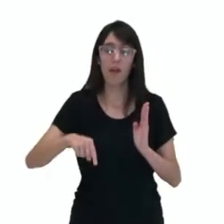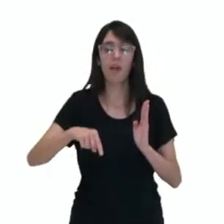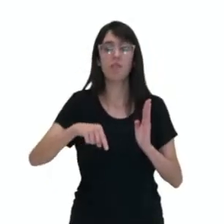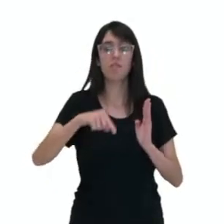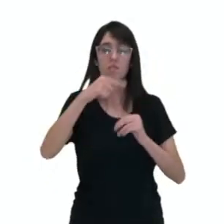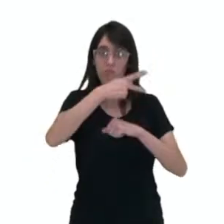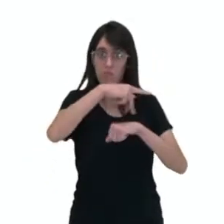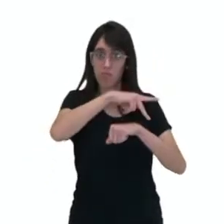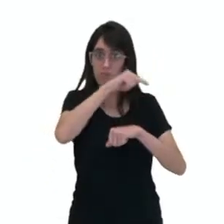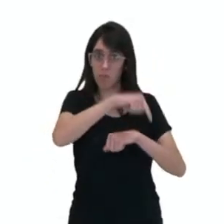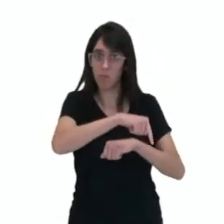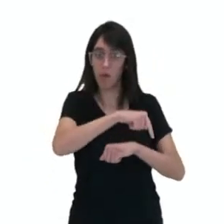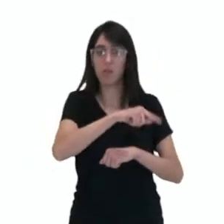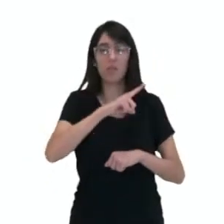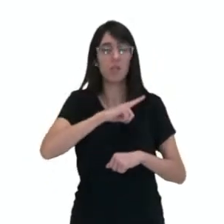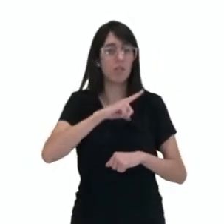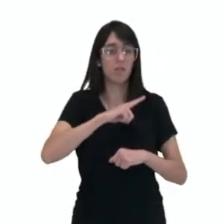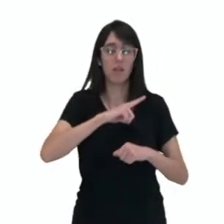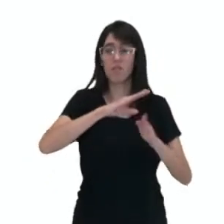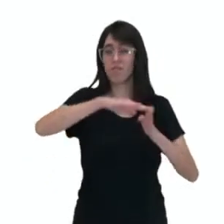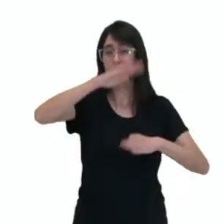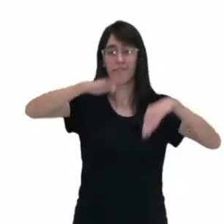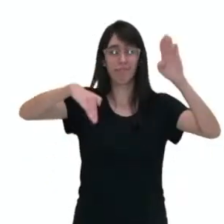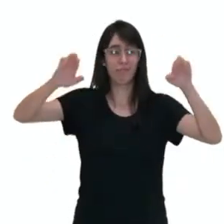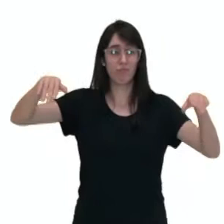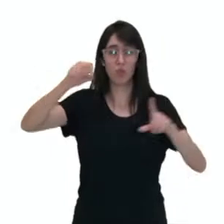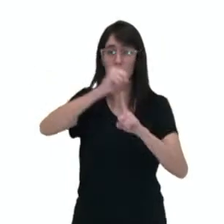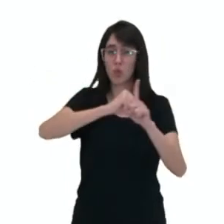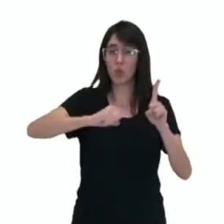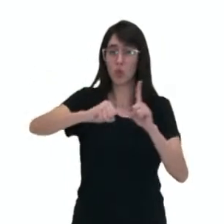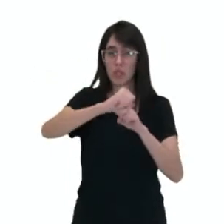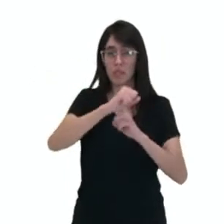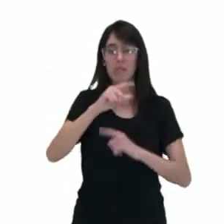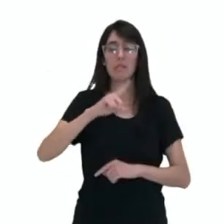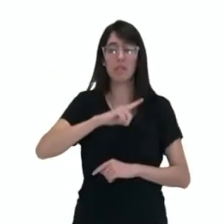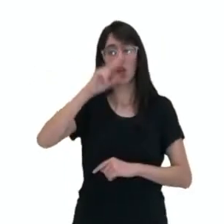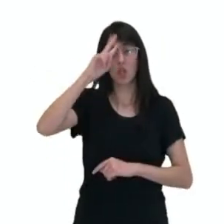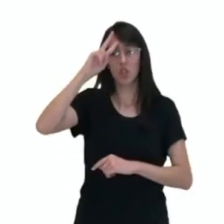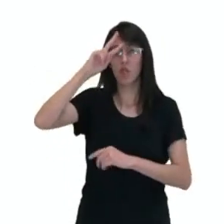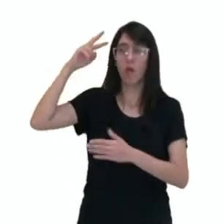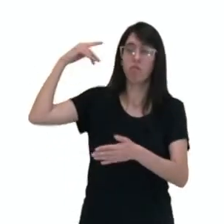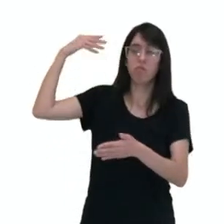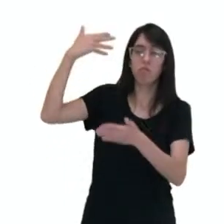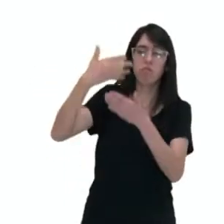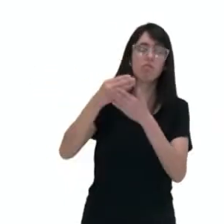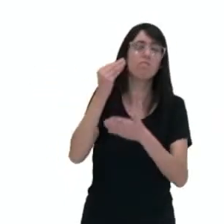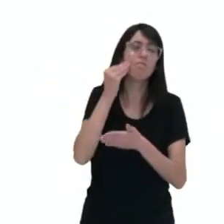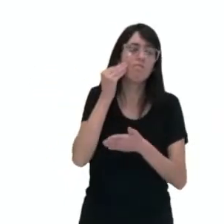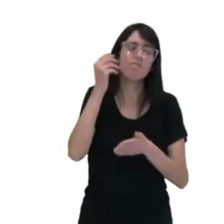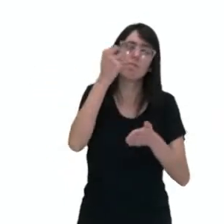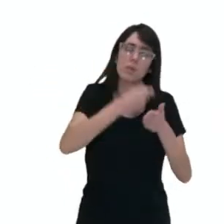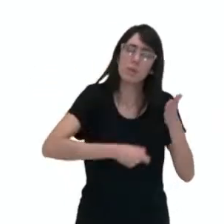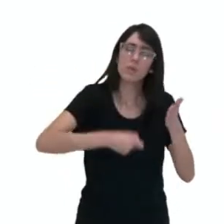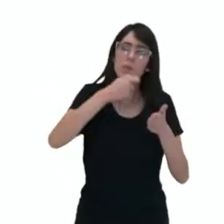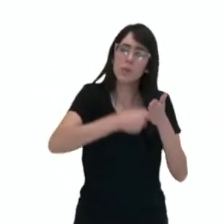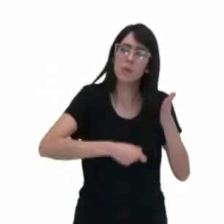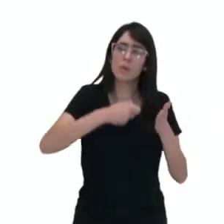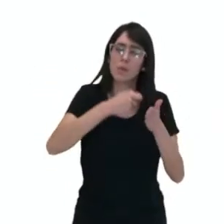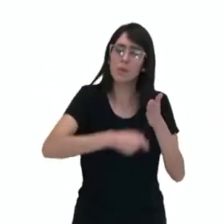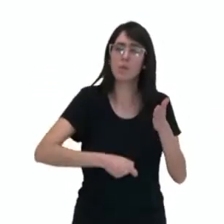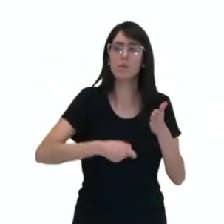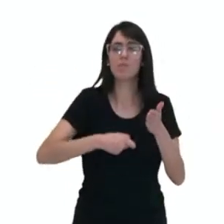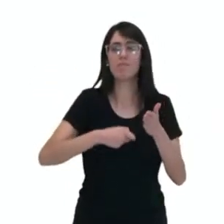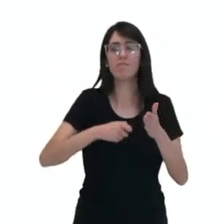maiores índices de desigualdades sociais. O país tem buscado, ao longo da sua história, legitimar essa desigualdade, ou